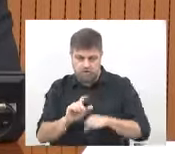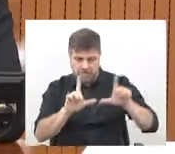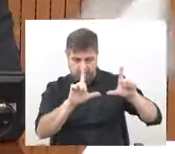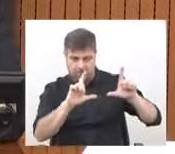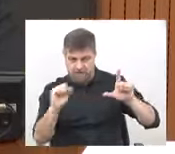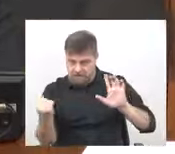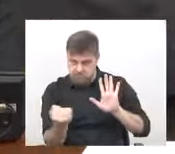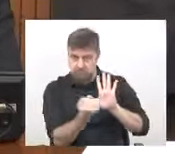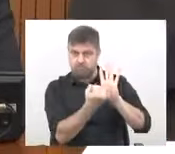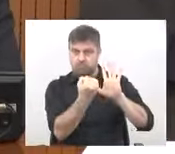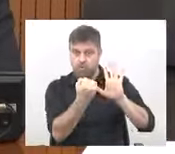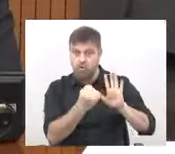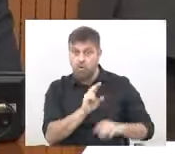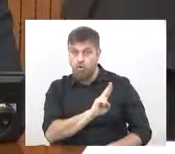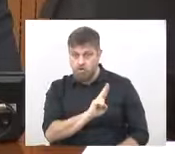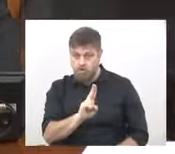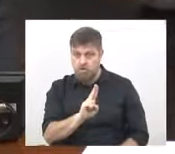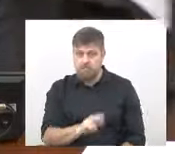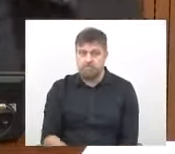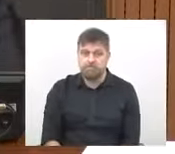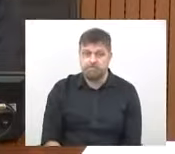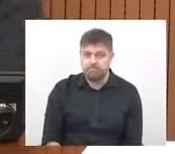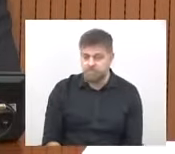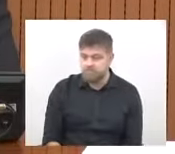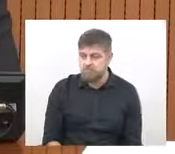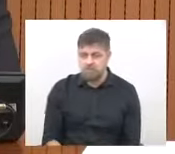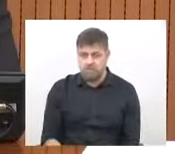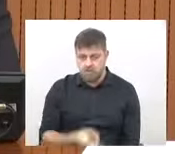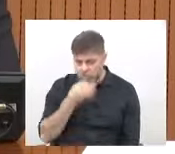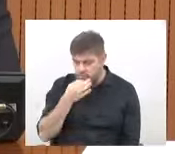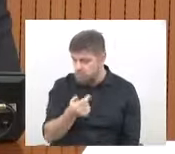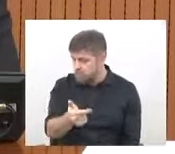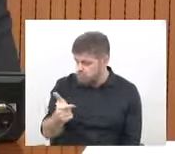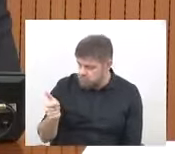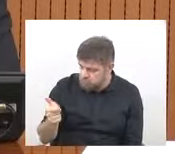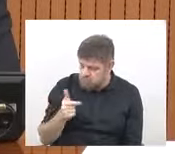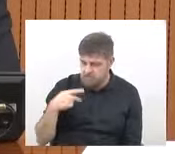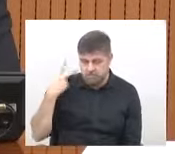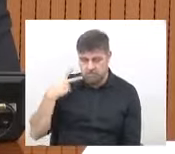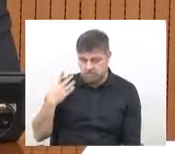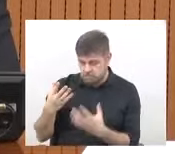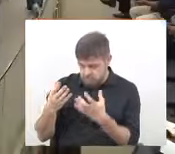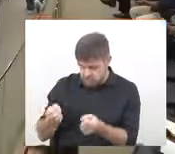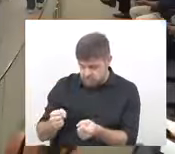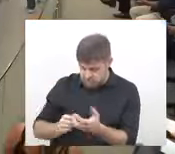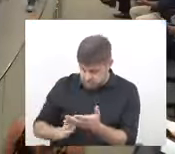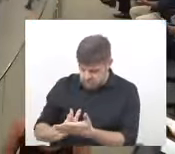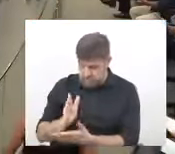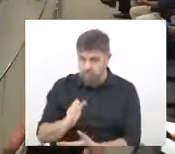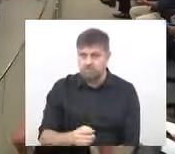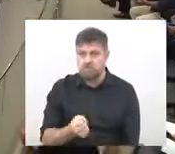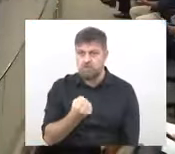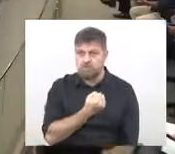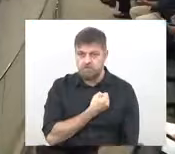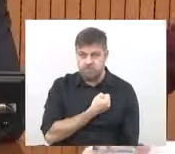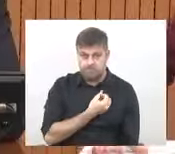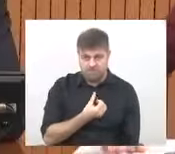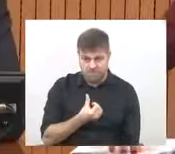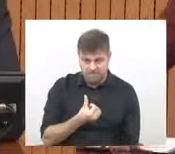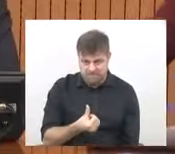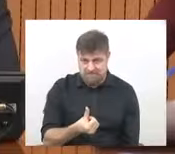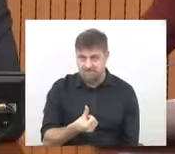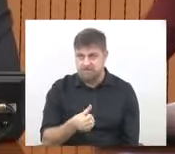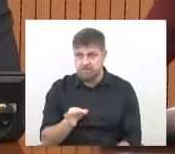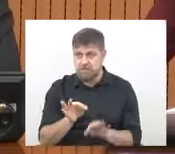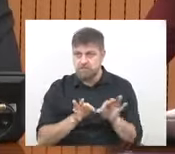Esporte favorável. Não havendo vereadores discutirem, votação. Vereadores favoráveis permaneçam como estão. Aprovado. E tem 6